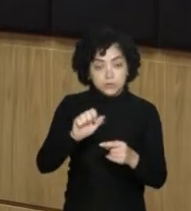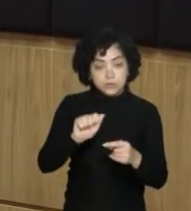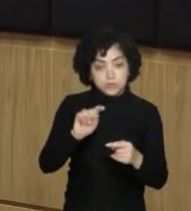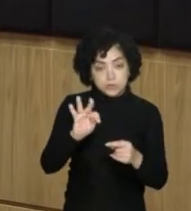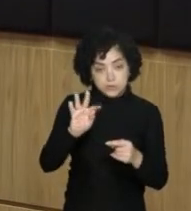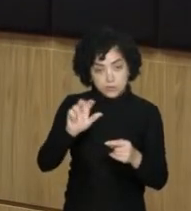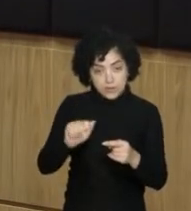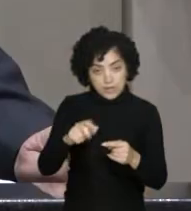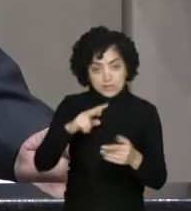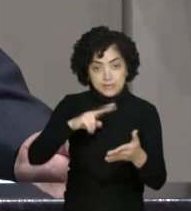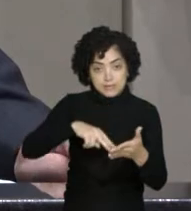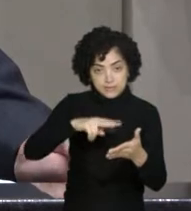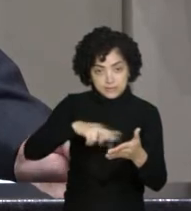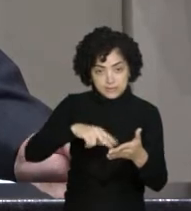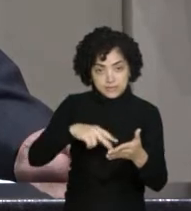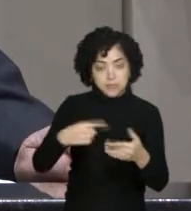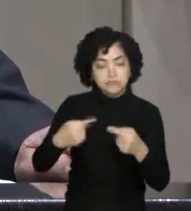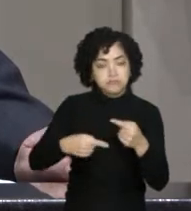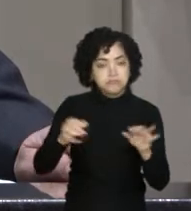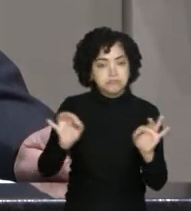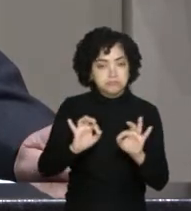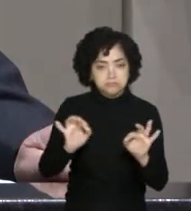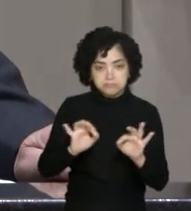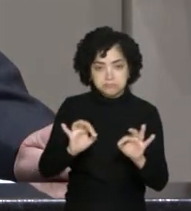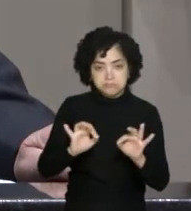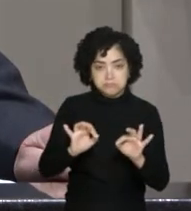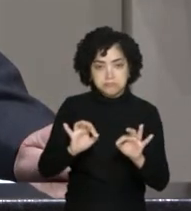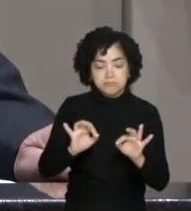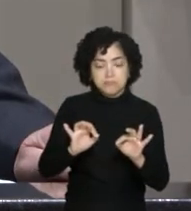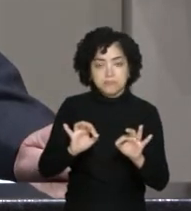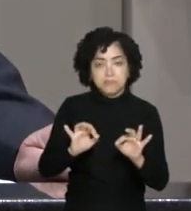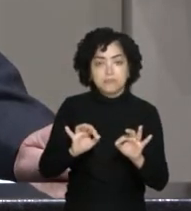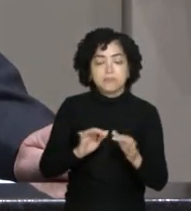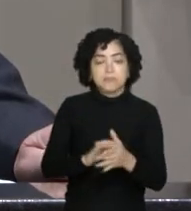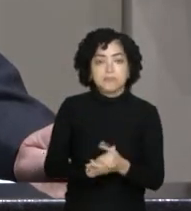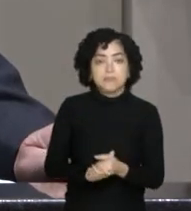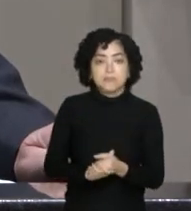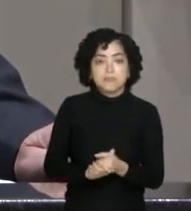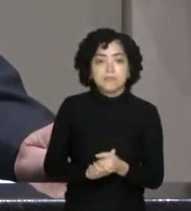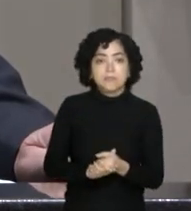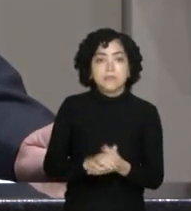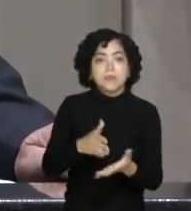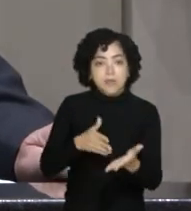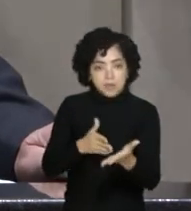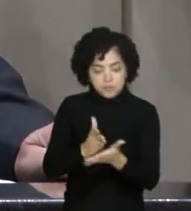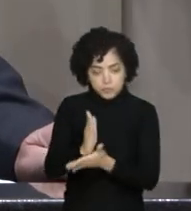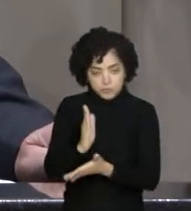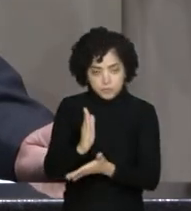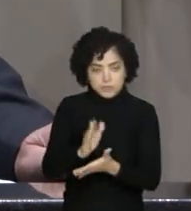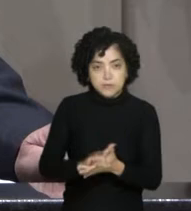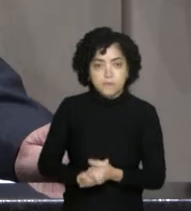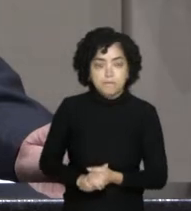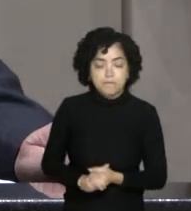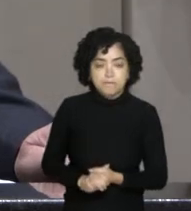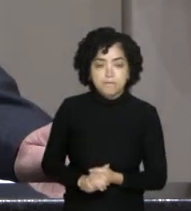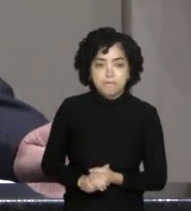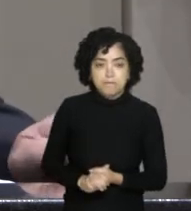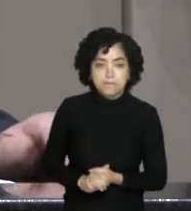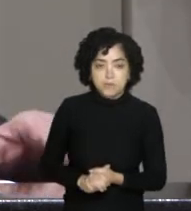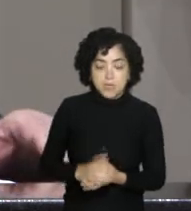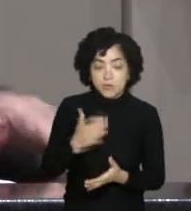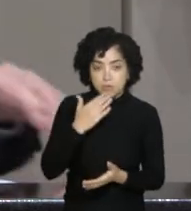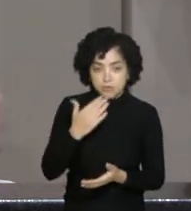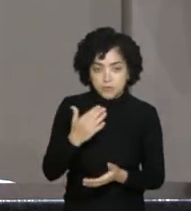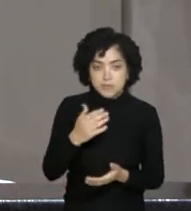ser lida, não havendo quem queira discuti-la, submetemos à aprovação, a mesma está aprovada. Solicito